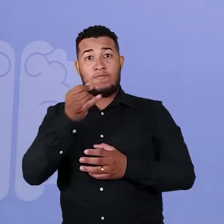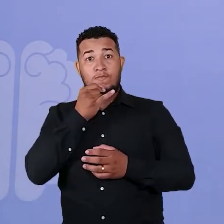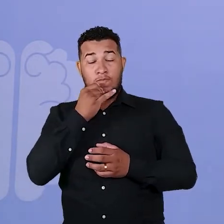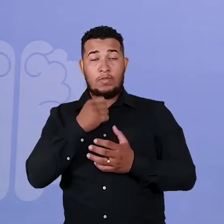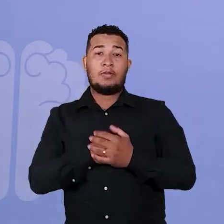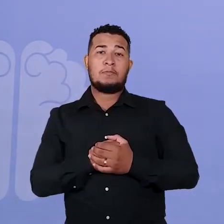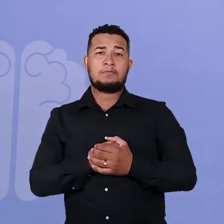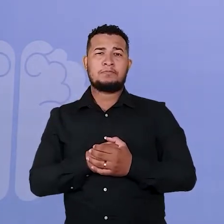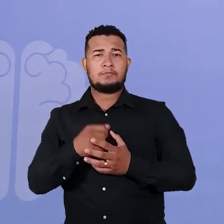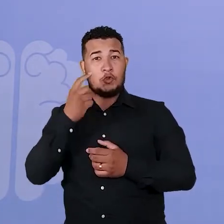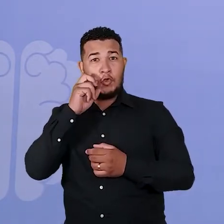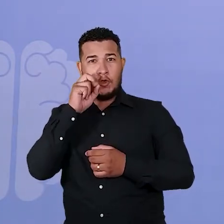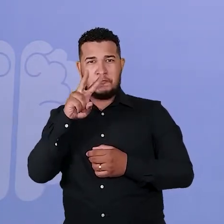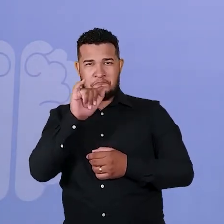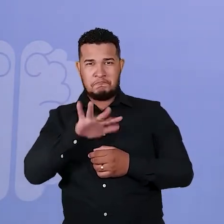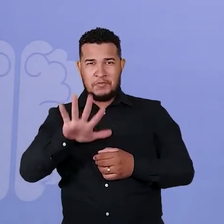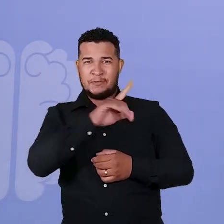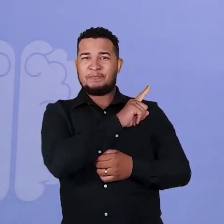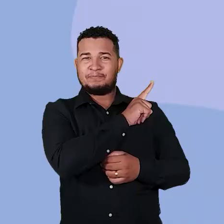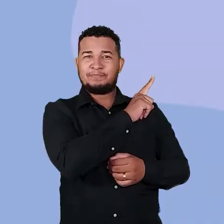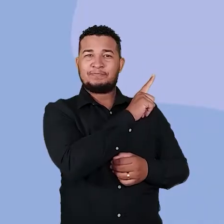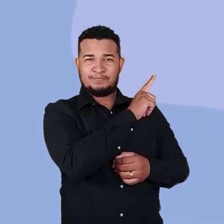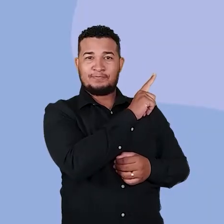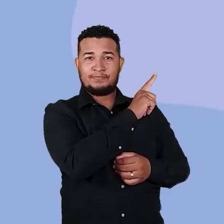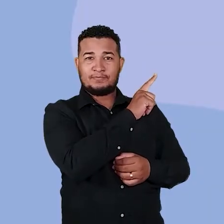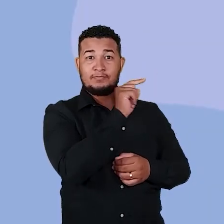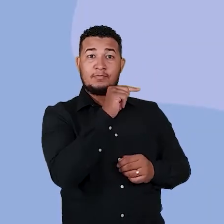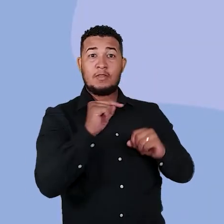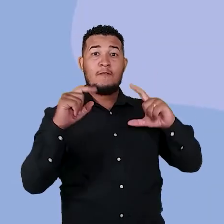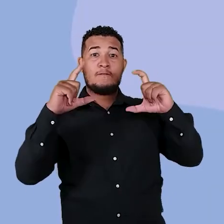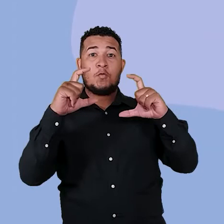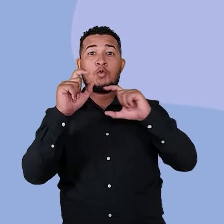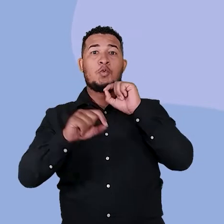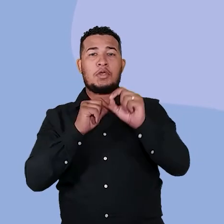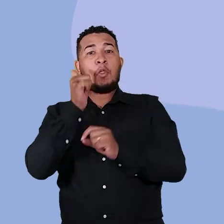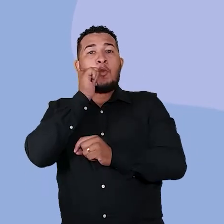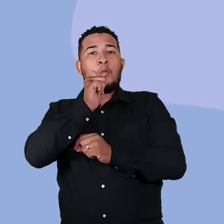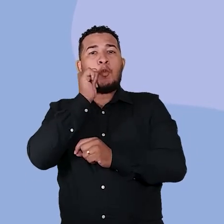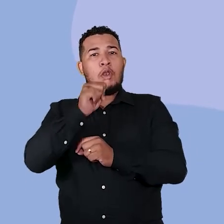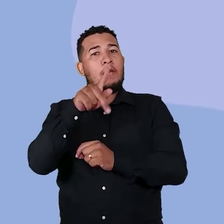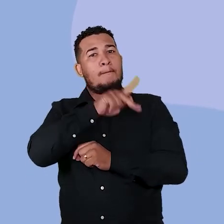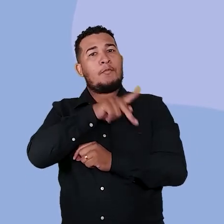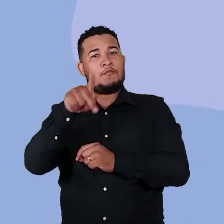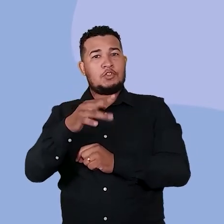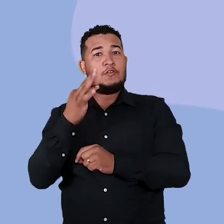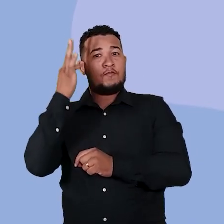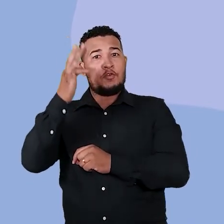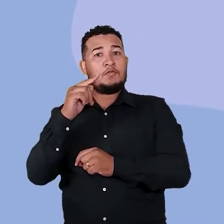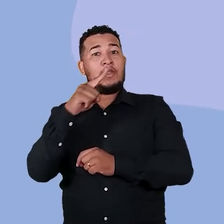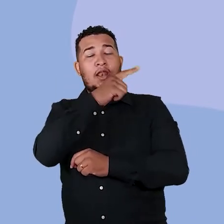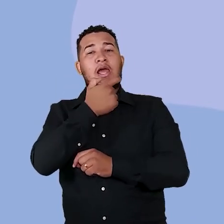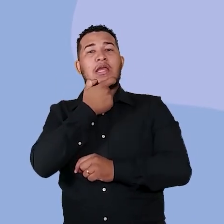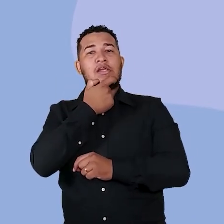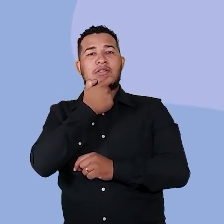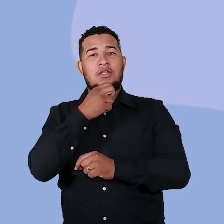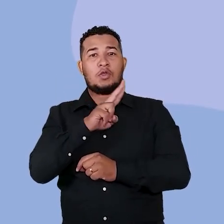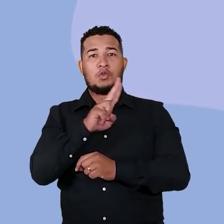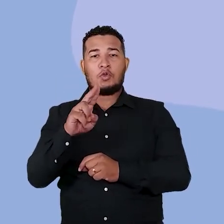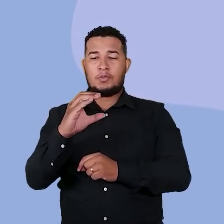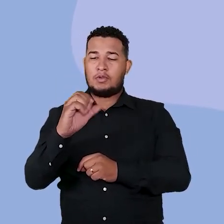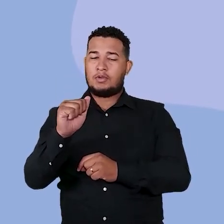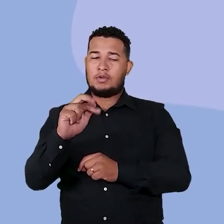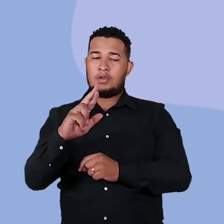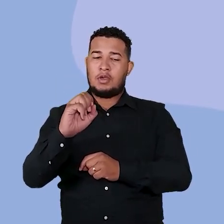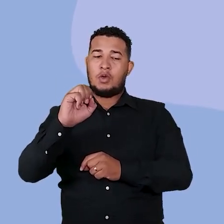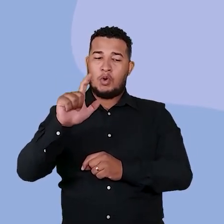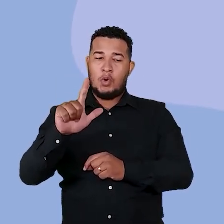Então, vamos lá, vejam lá na tela. Vocês estão vendo agora a foto de uma filósofa, professora de filosofia lá da